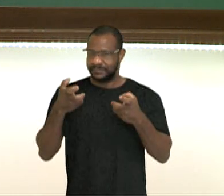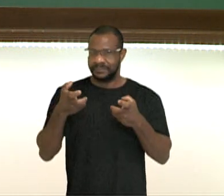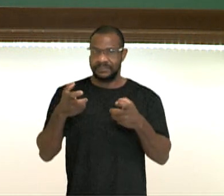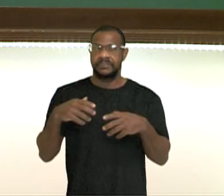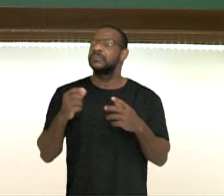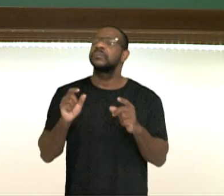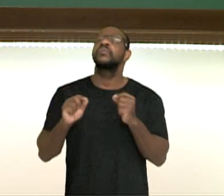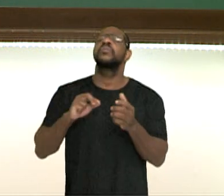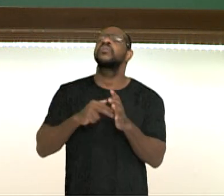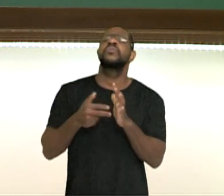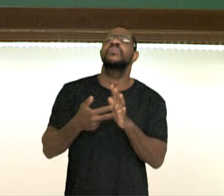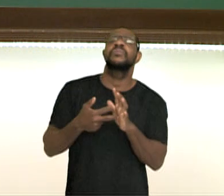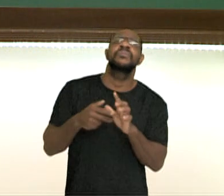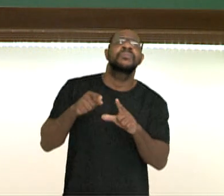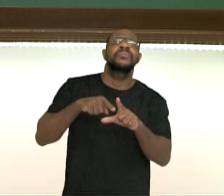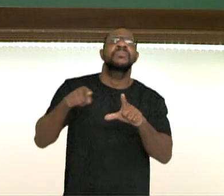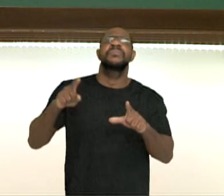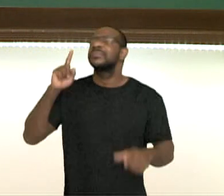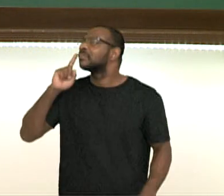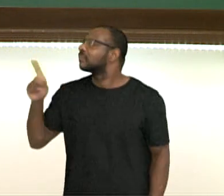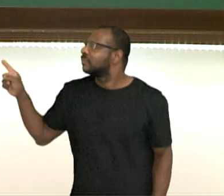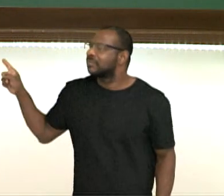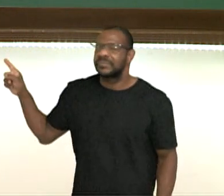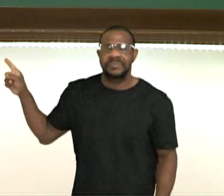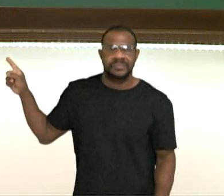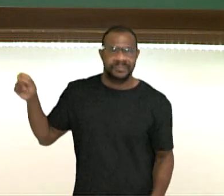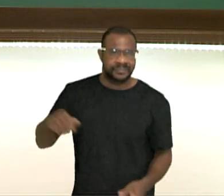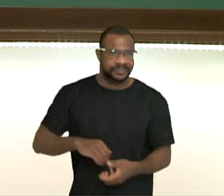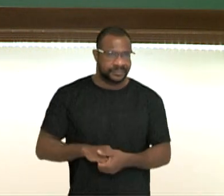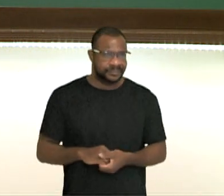sendo representado? Vamos ver juntos então, conferir?